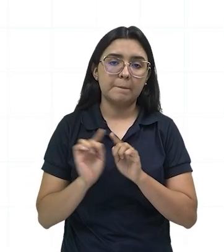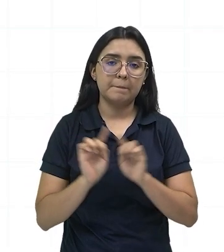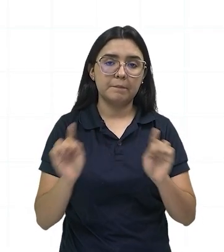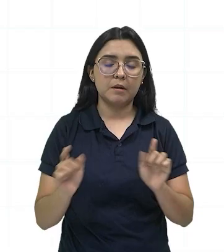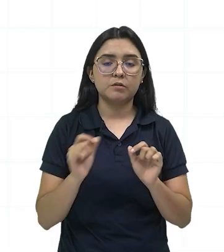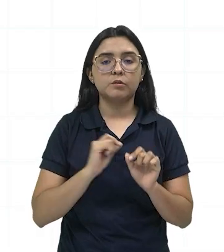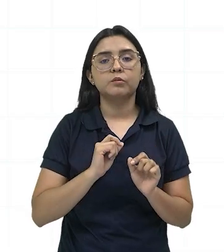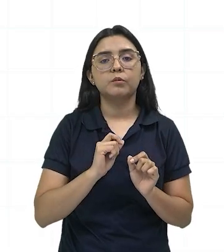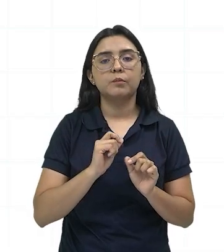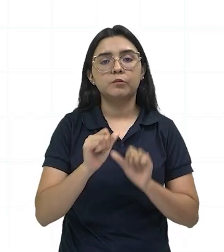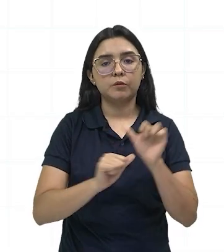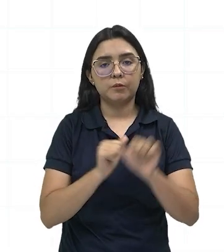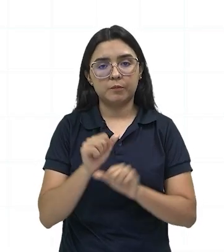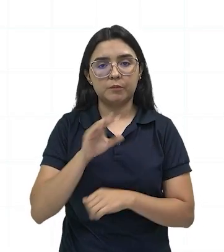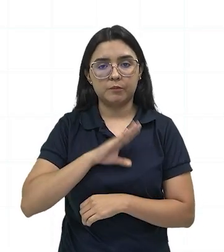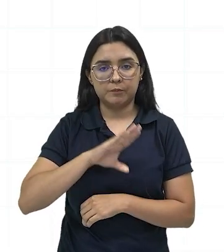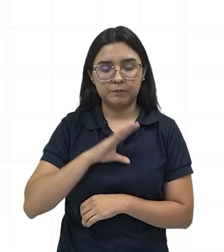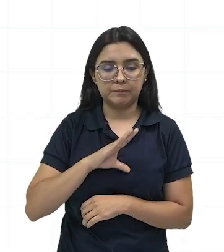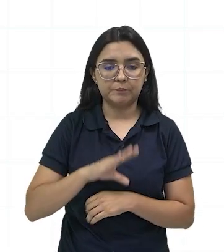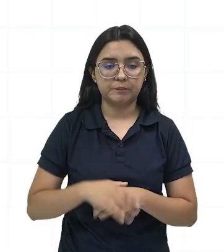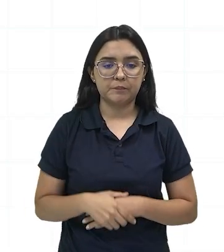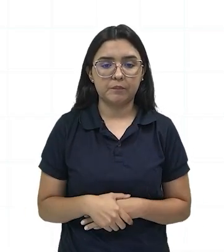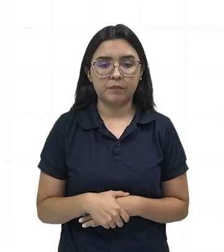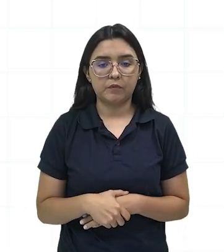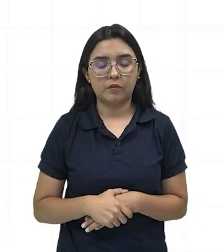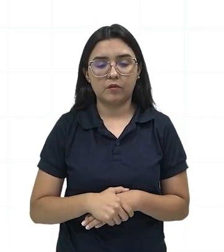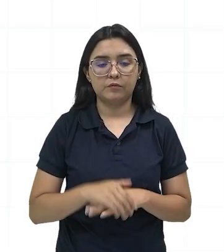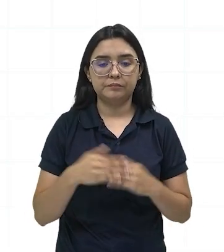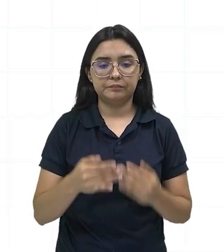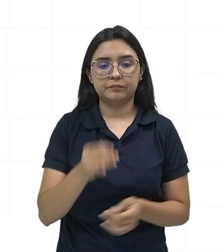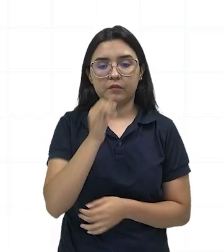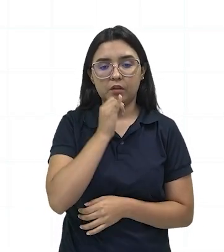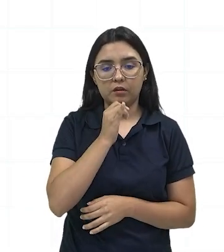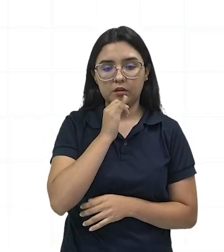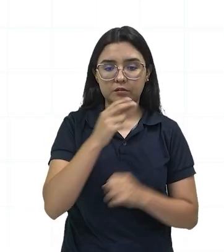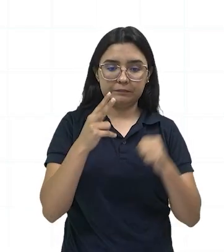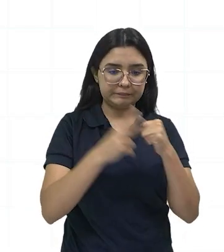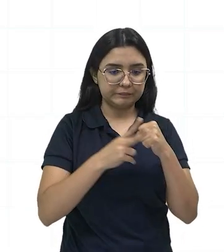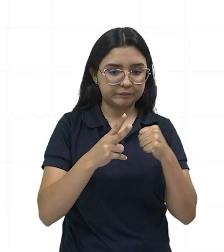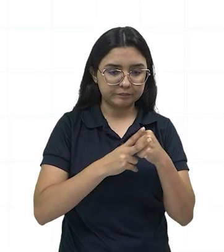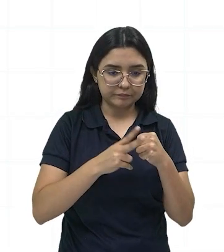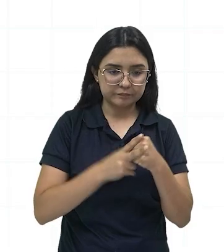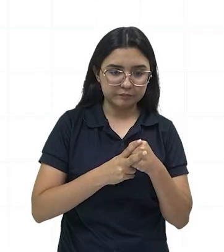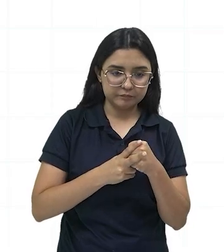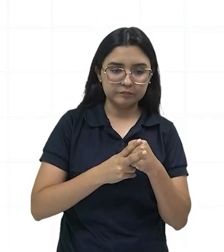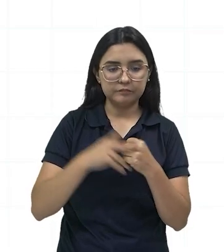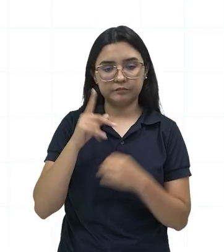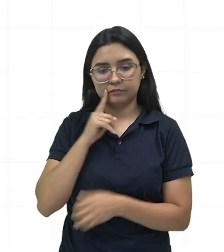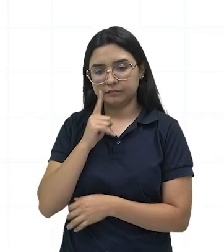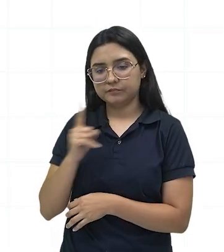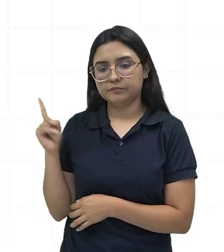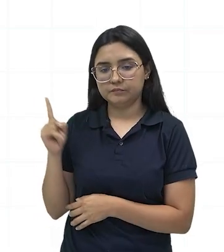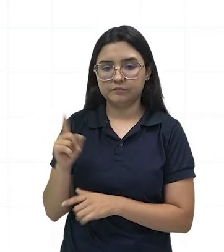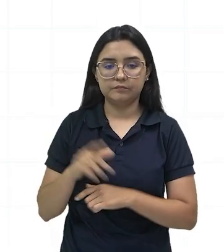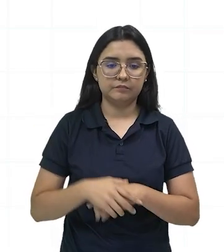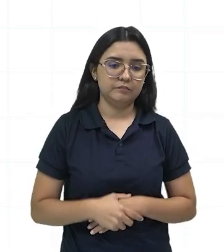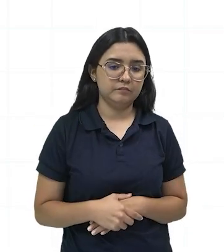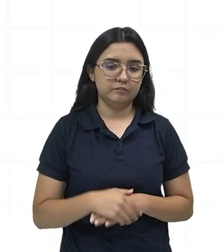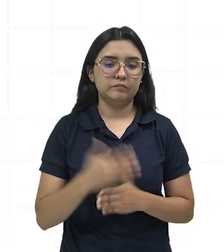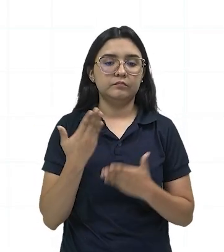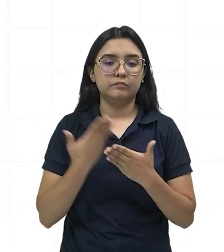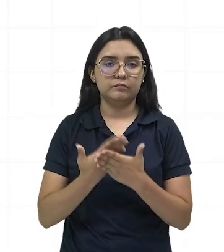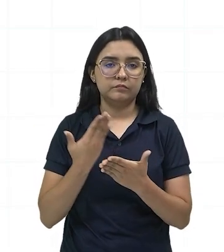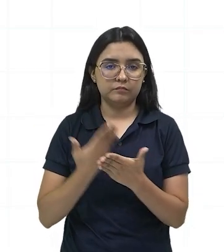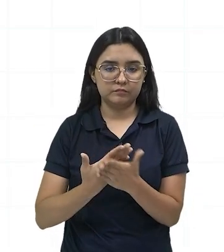para o português houve alguma mudança. Então, olha lá. Exemplo de verbo regular, já demos muitos, né? Mas eu tenho o verbo estudar.